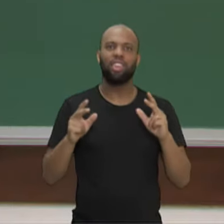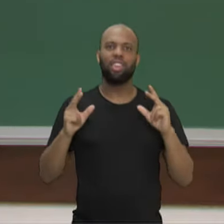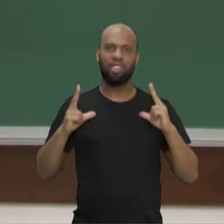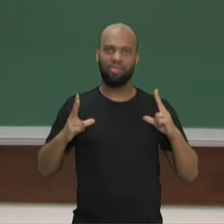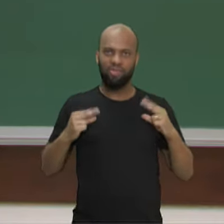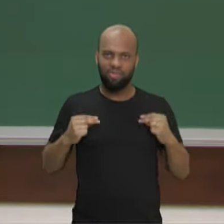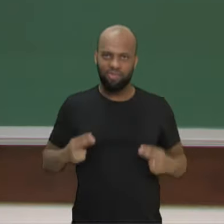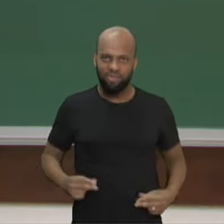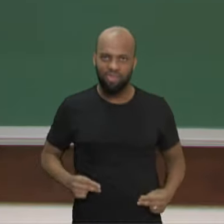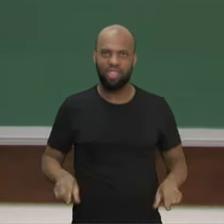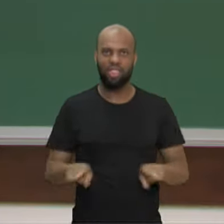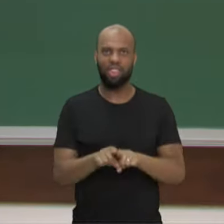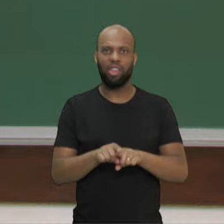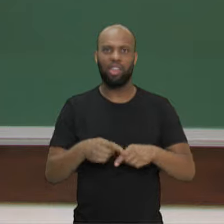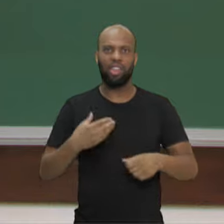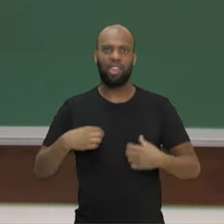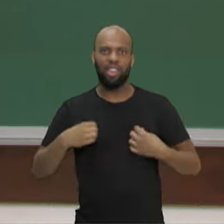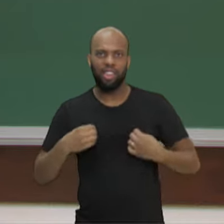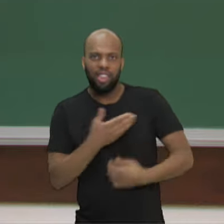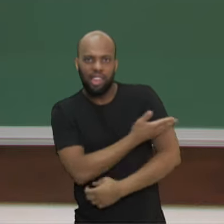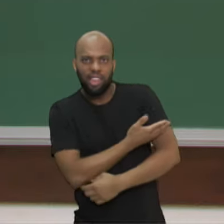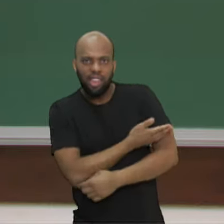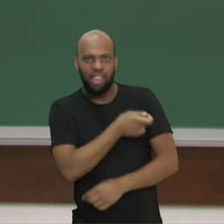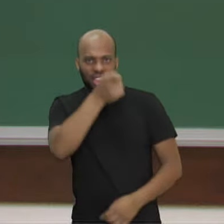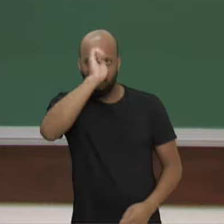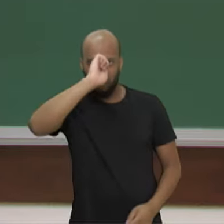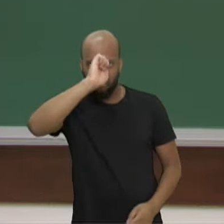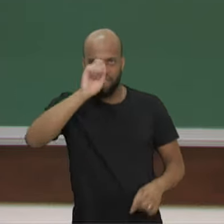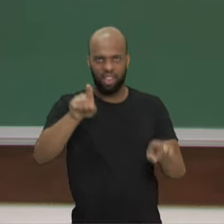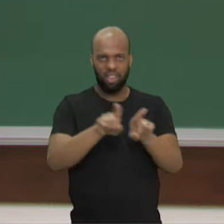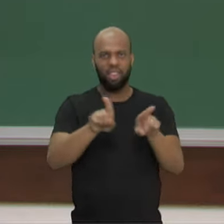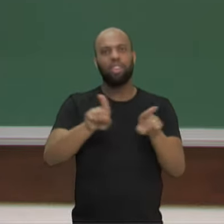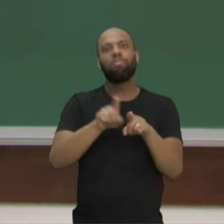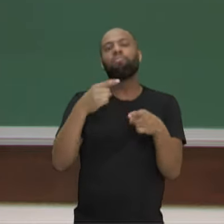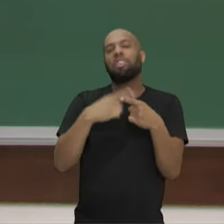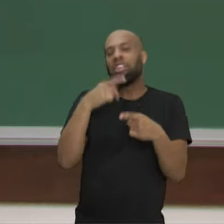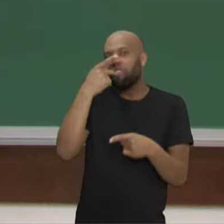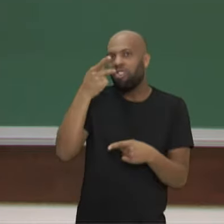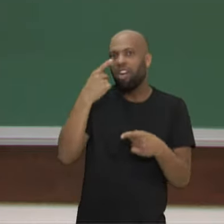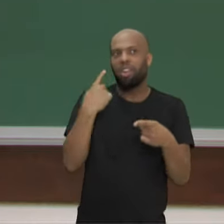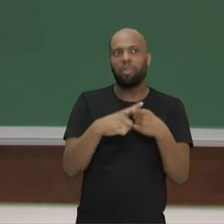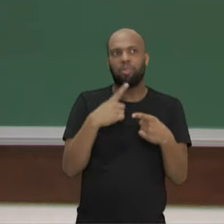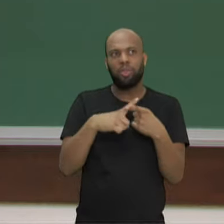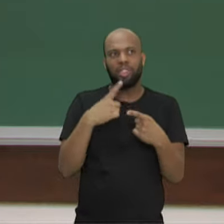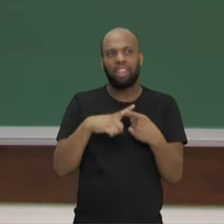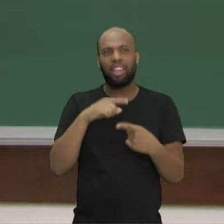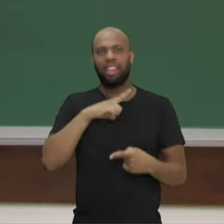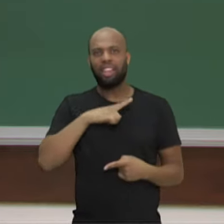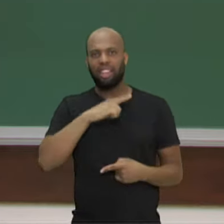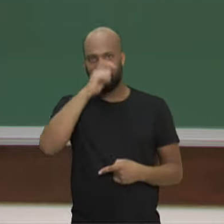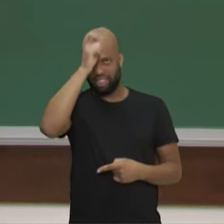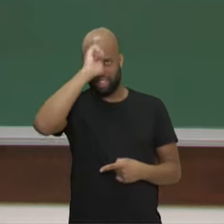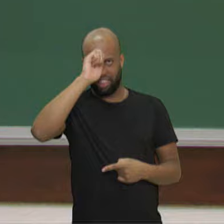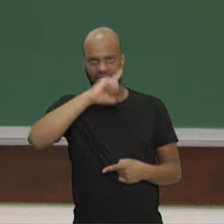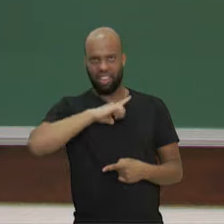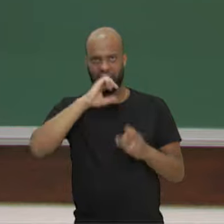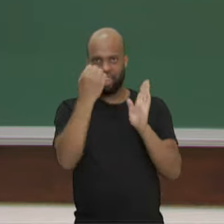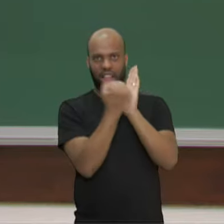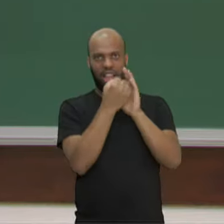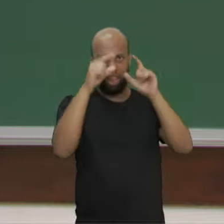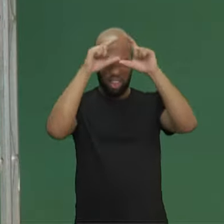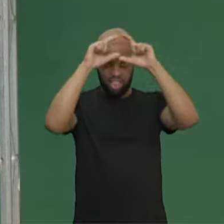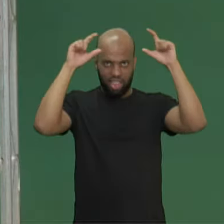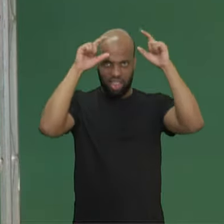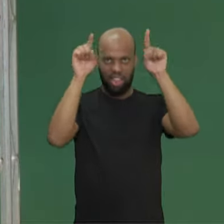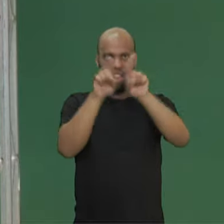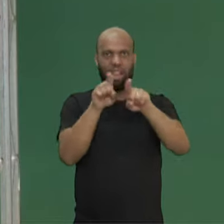macacão, camiseta, o boné, né? Que ele até fala durante a peça, o boné bobo dele, que tem o símbolo do Poink, né? Então,